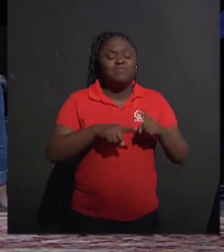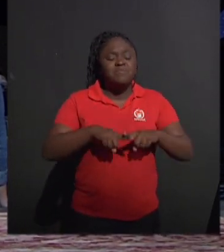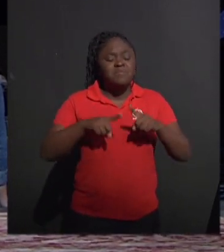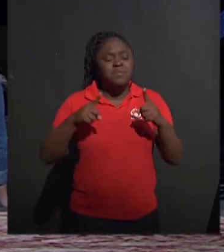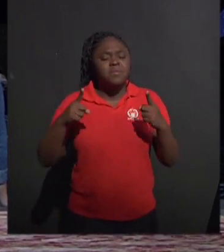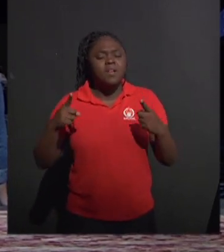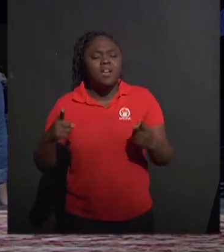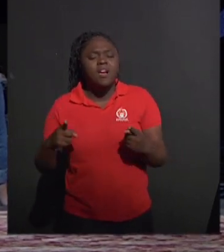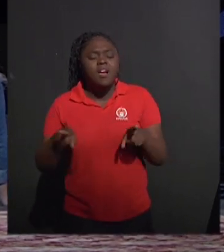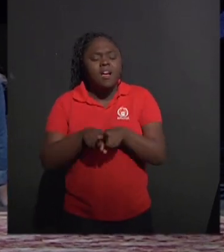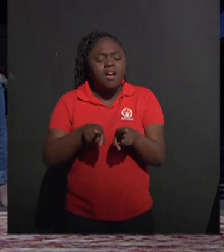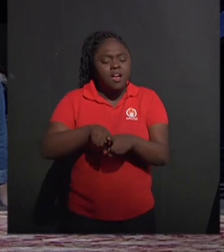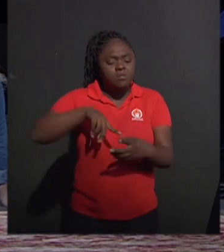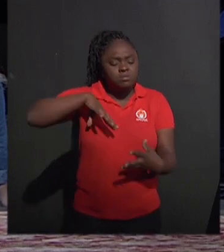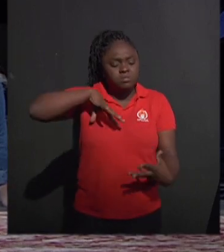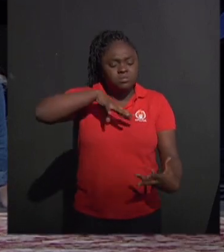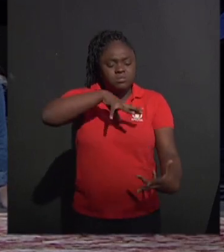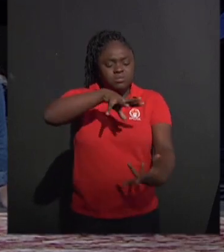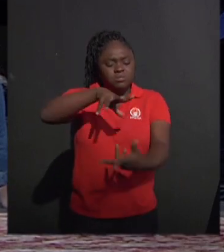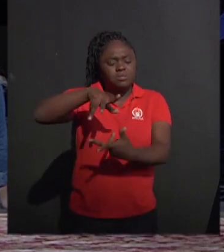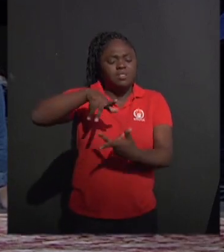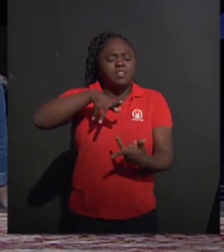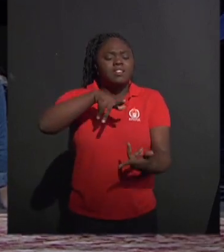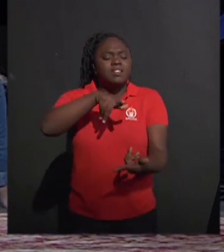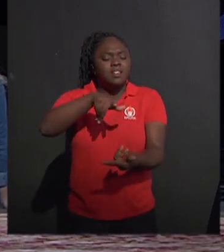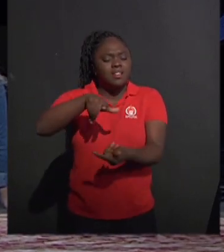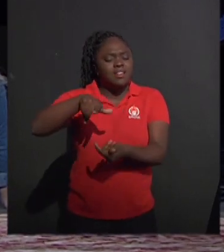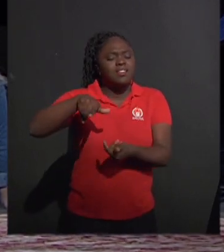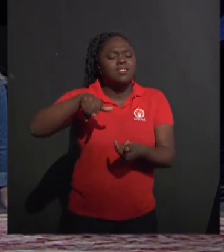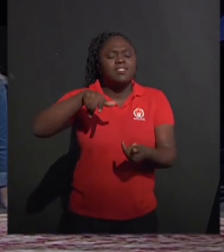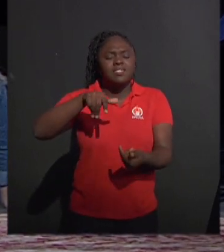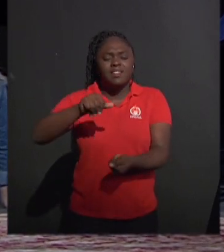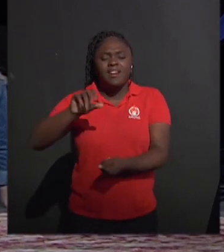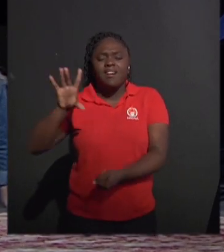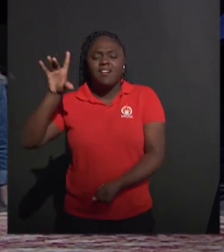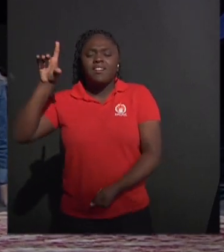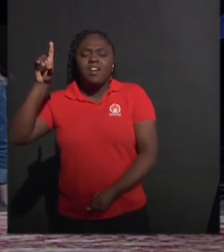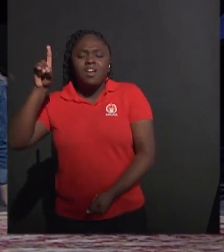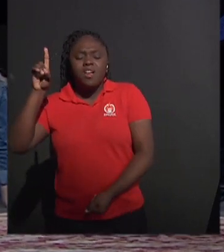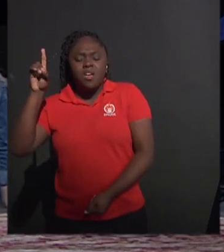de todo o planeta Terra, Senhor. Sopra, Senhor.